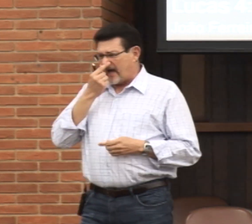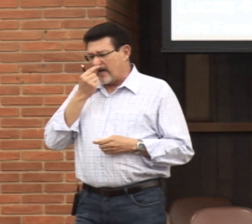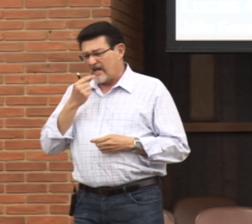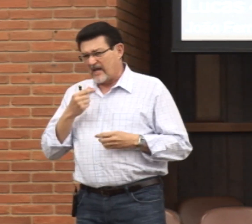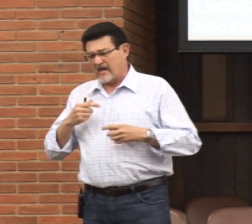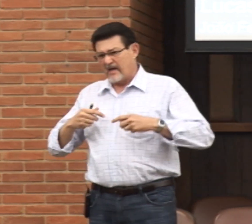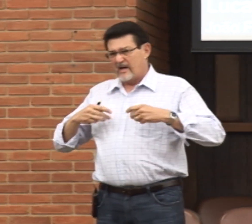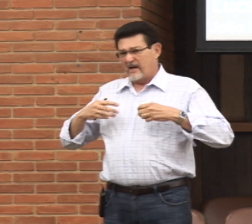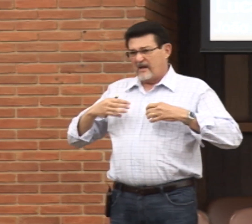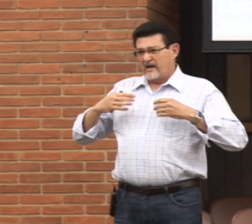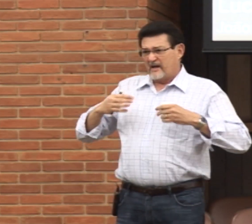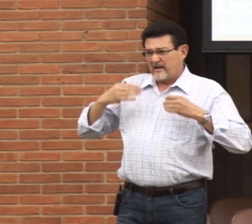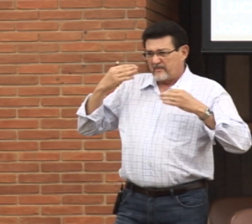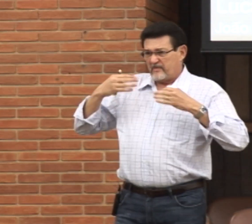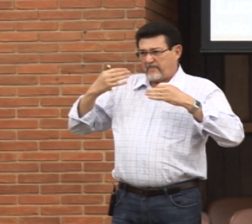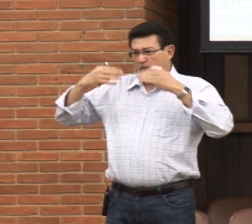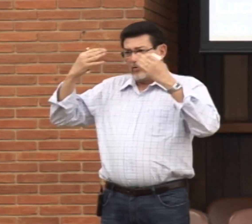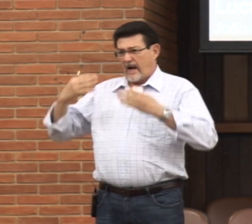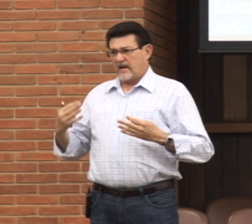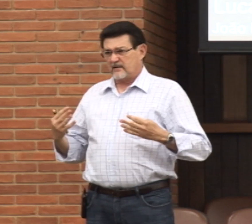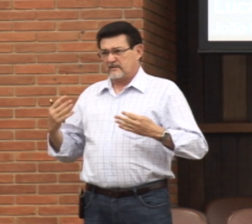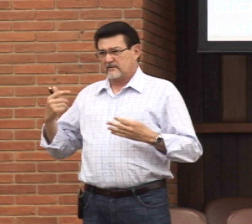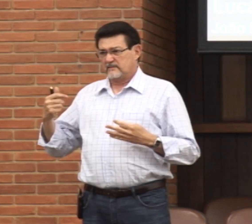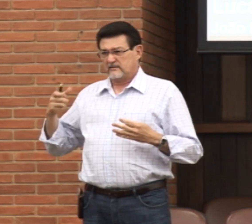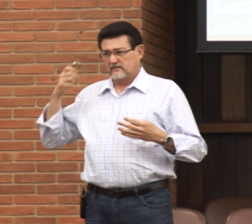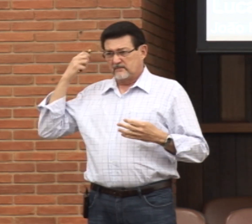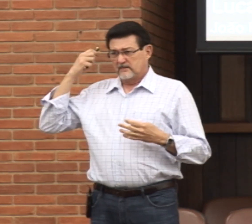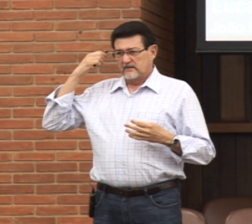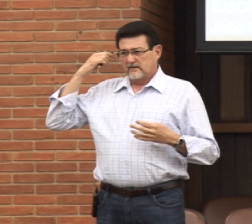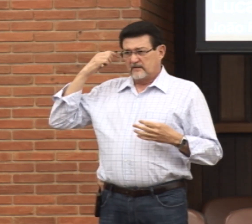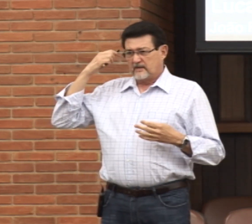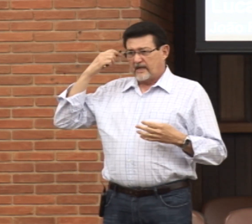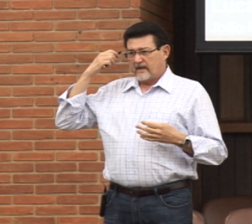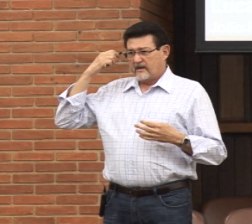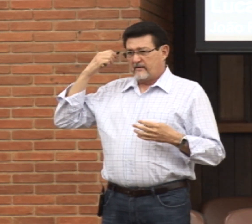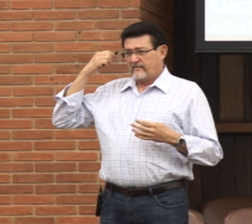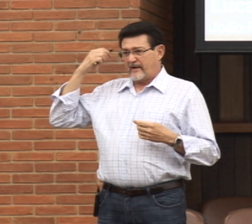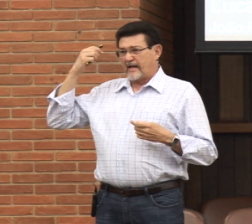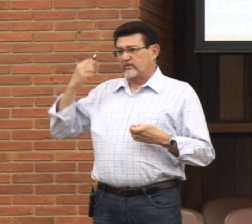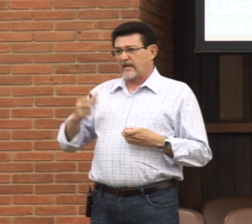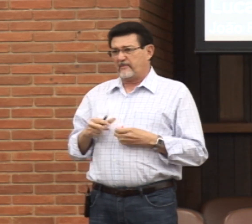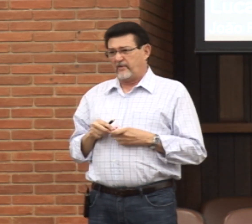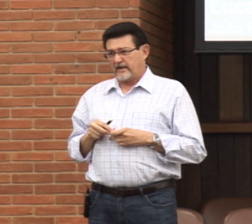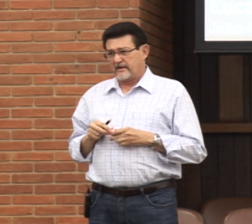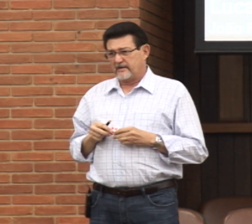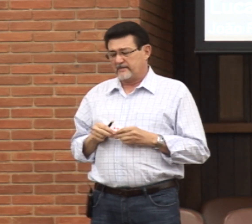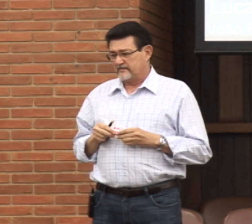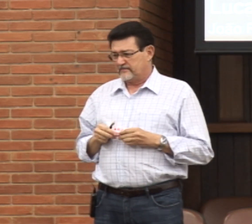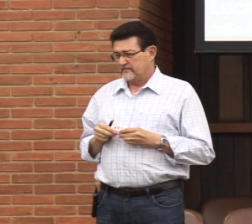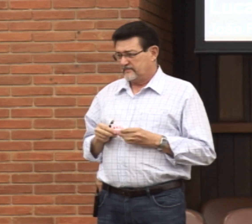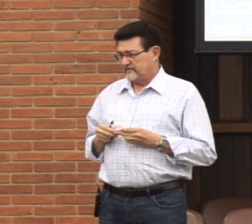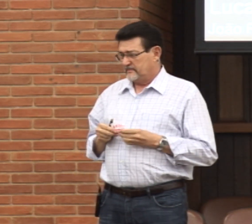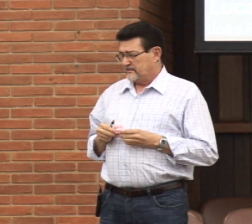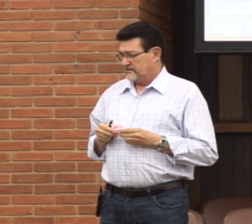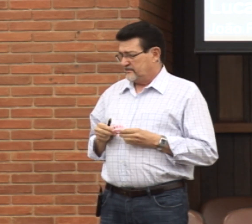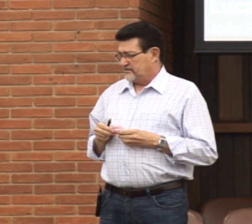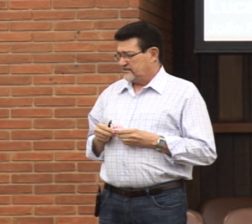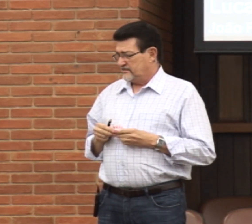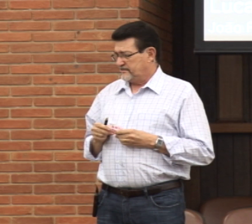me dá aura falar no telefone